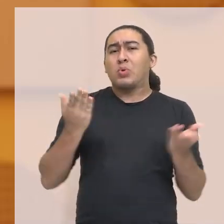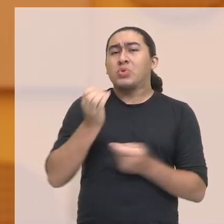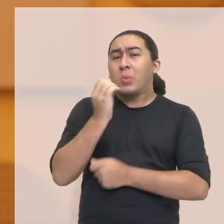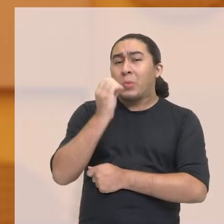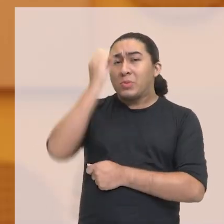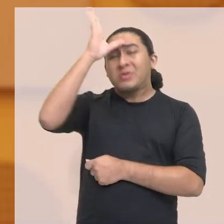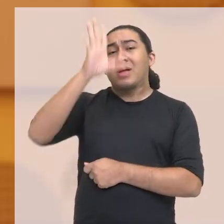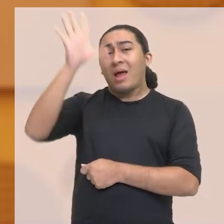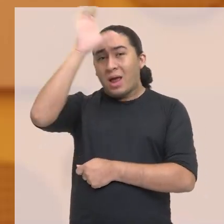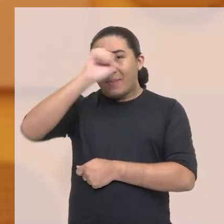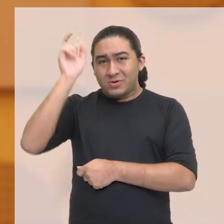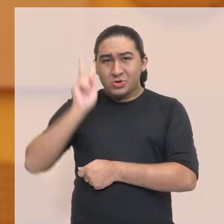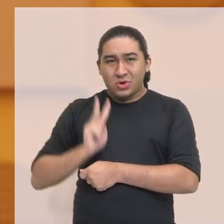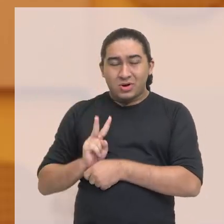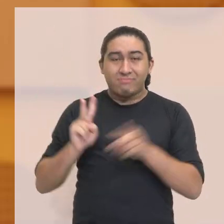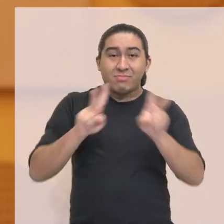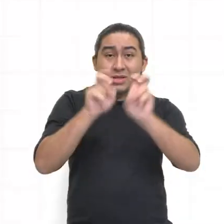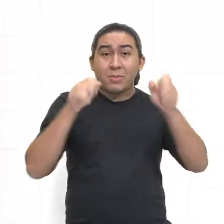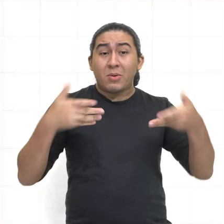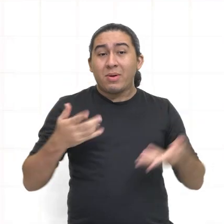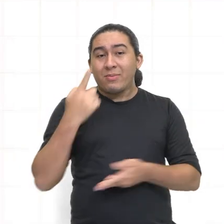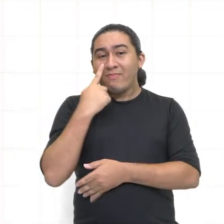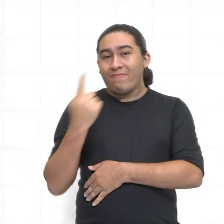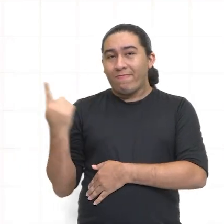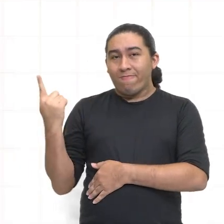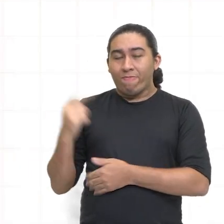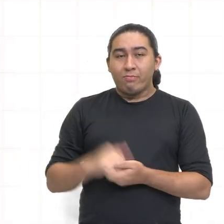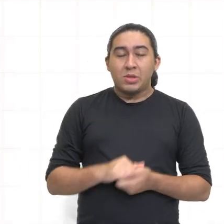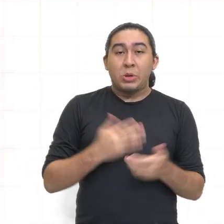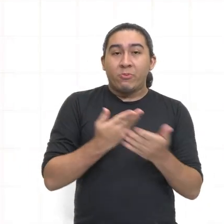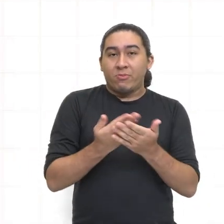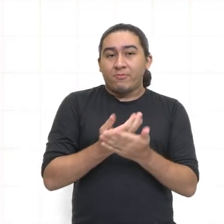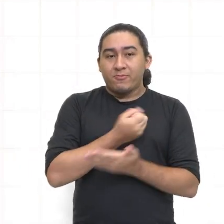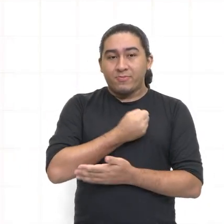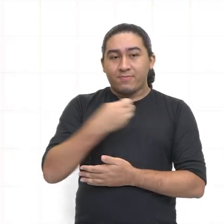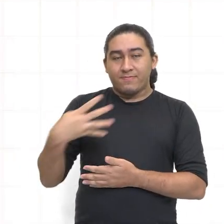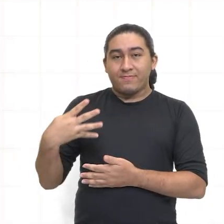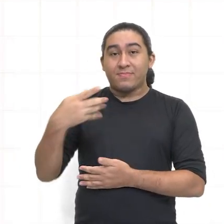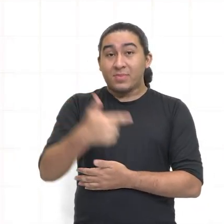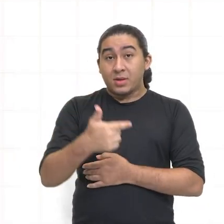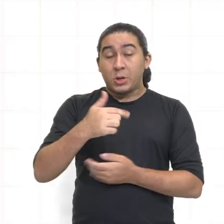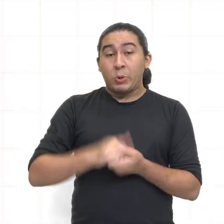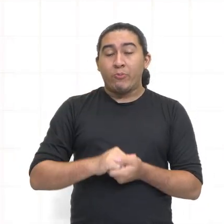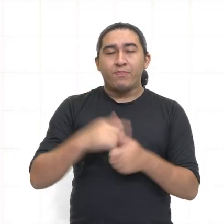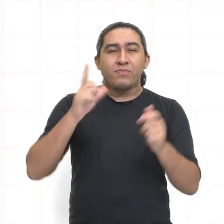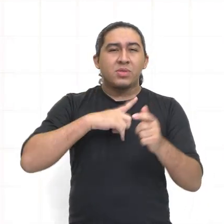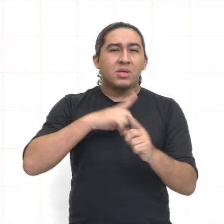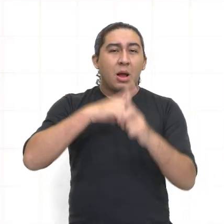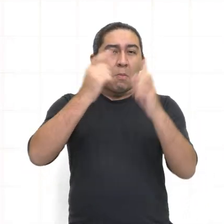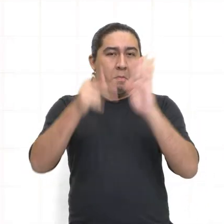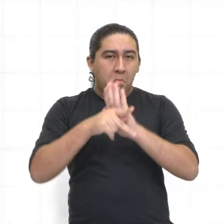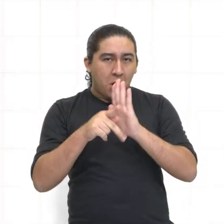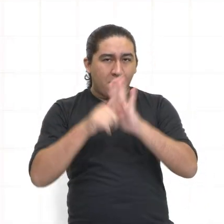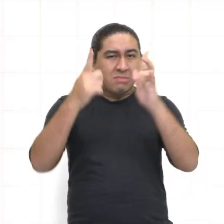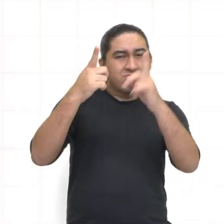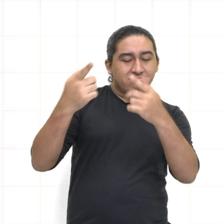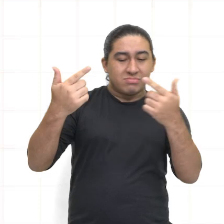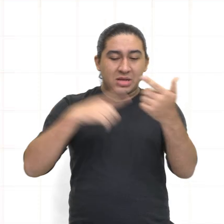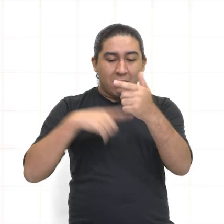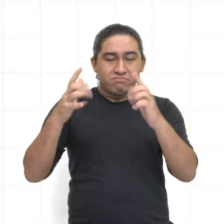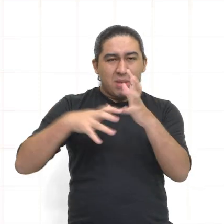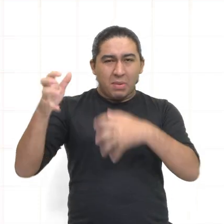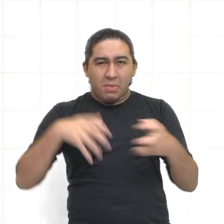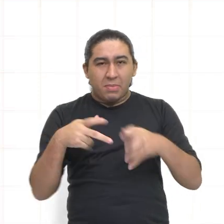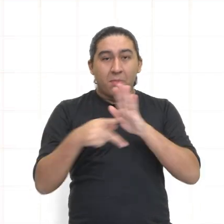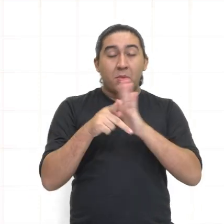história observando o nosso objeto de conhecimento. Aula 42, os conflitos do século XXI e a questão